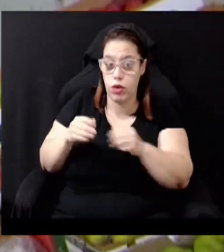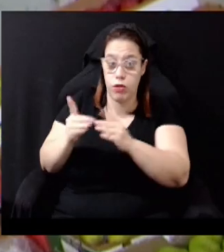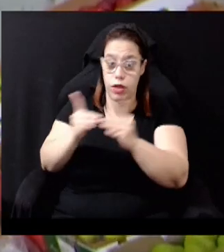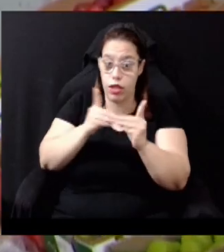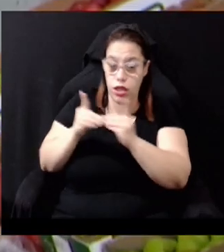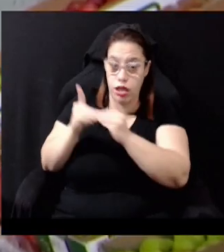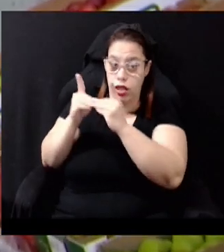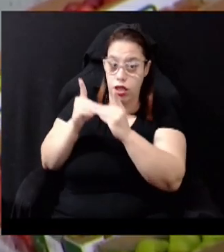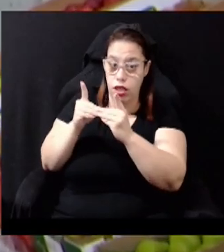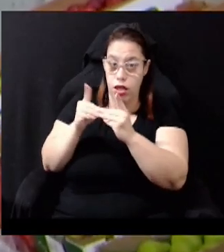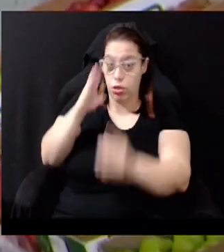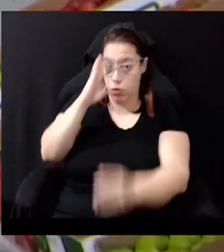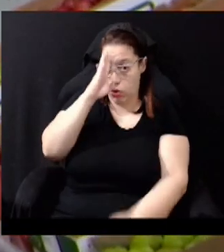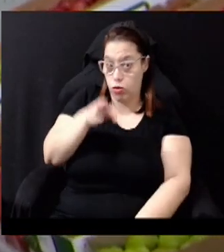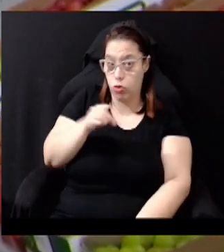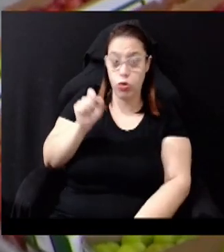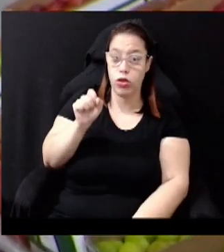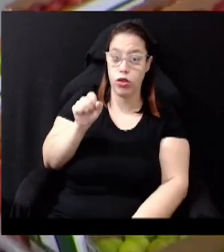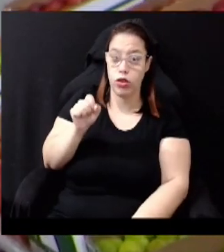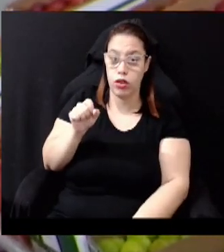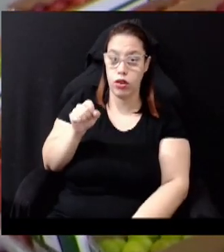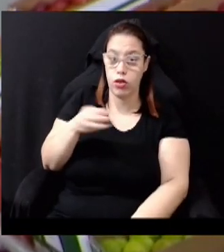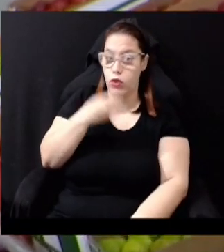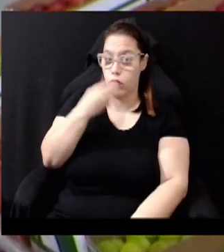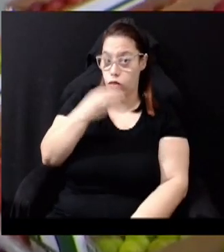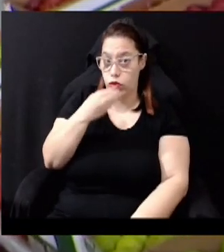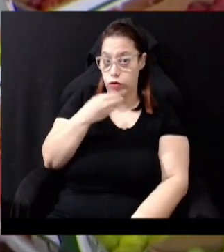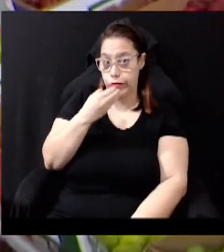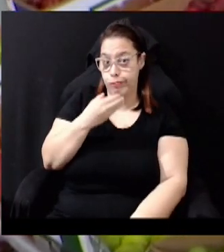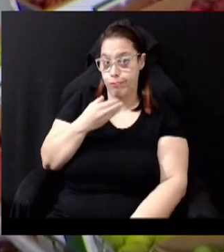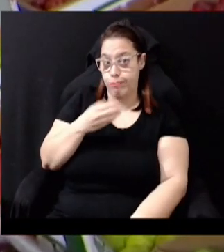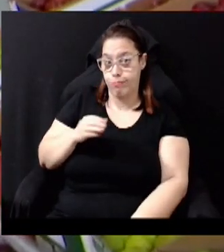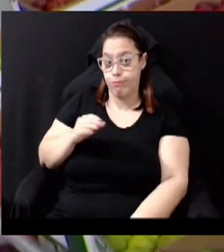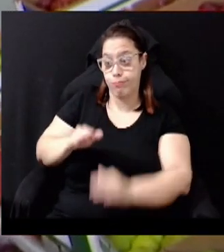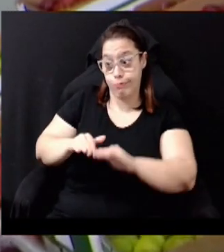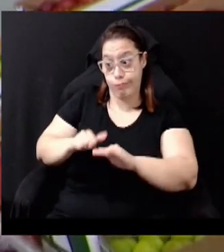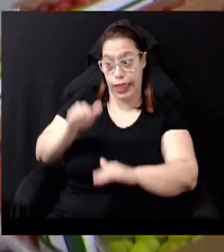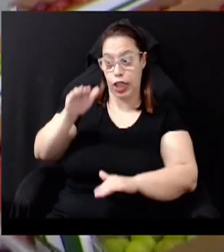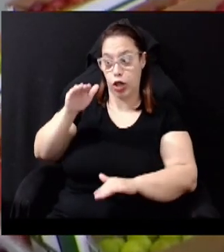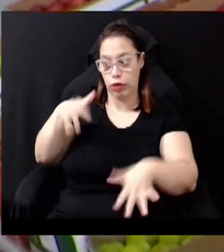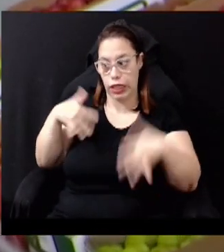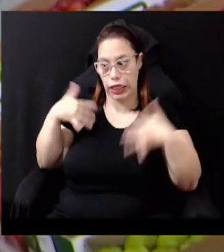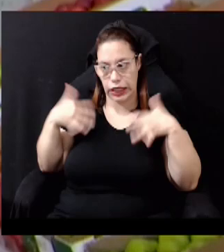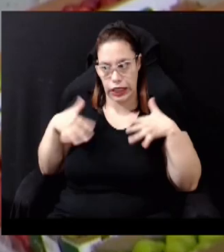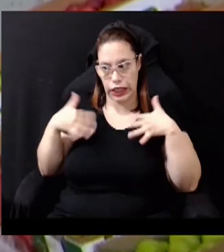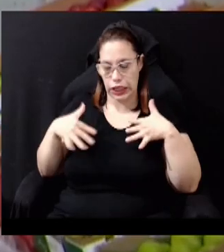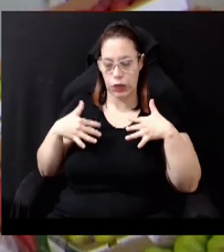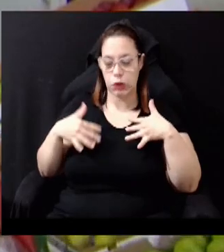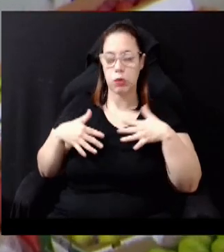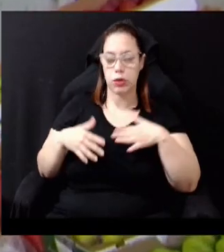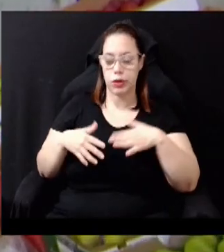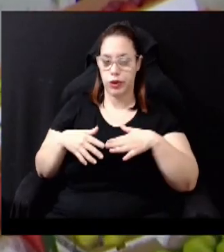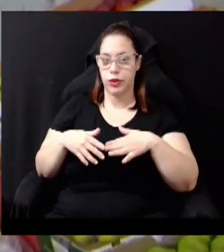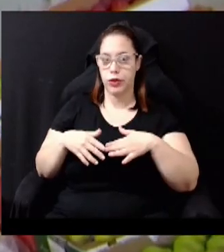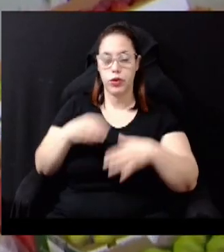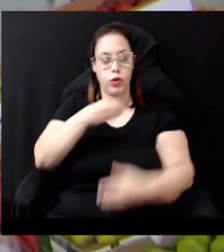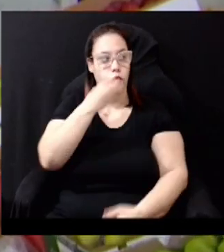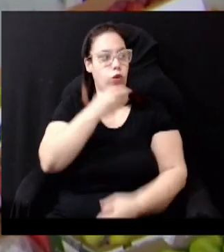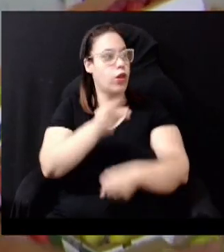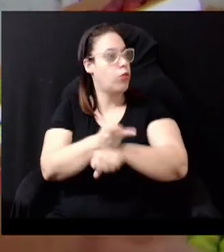principalmente? As frutas mais em conta, né? Subiu bastante o preço, então está muito caro. Quais frutas você está procurando aqui